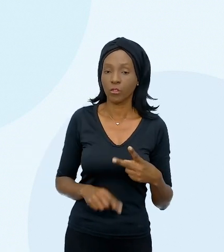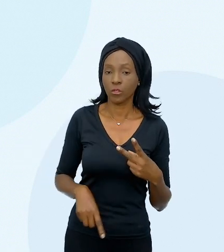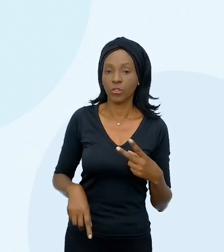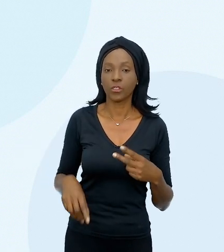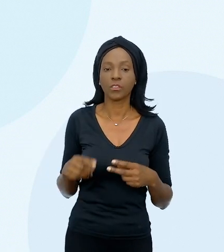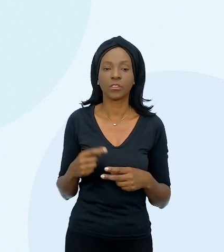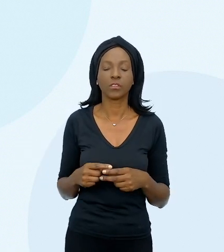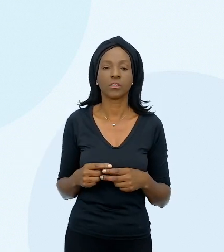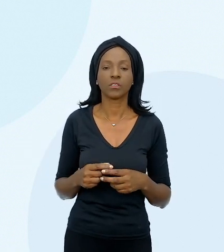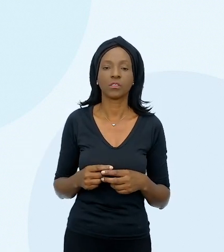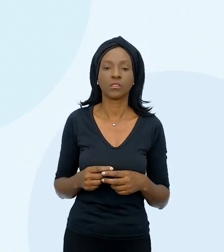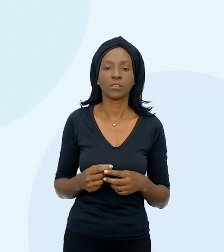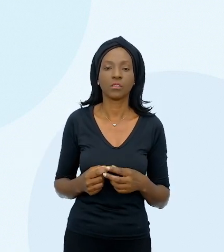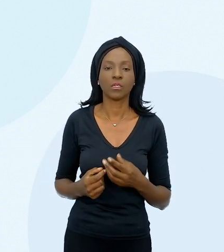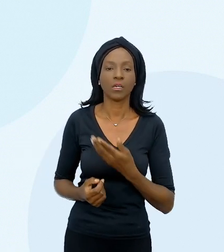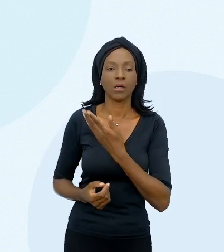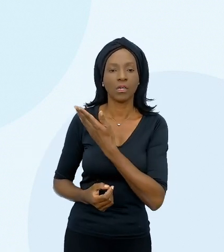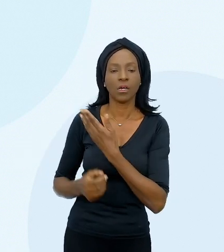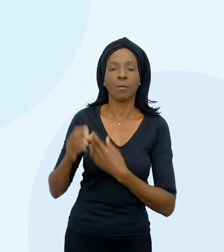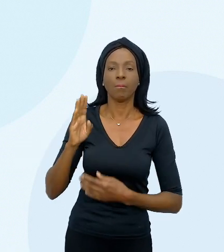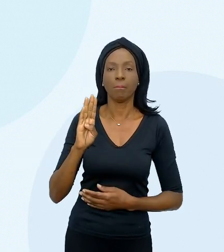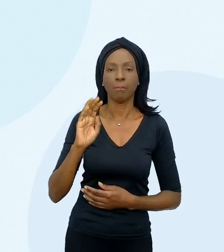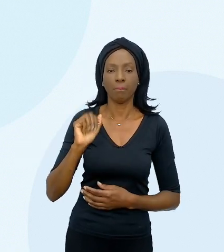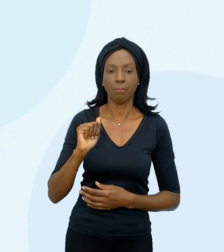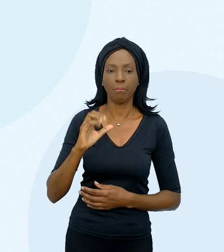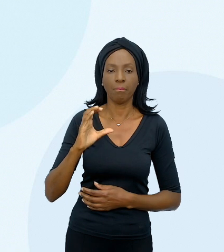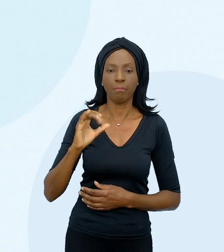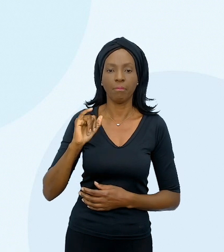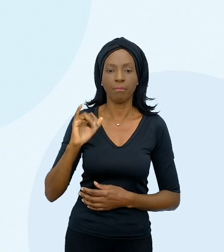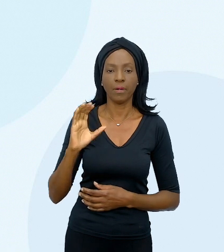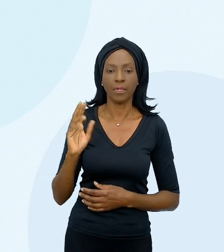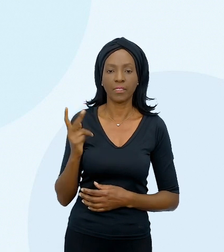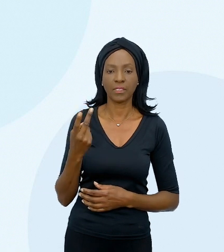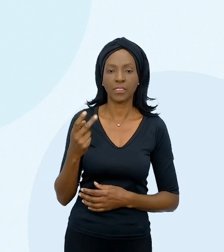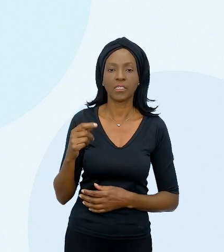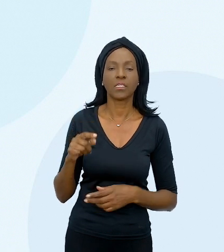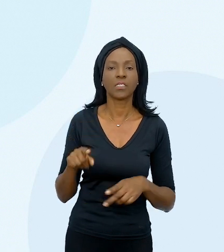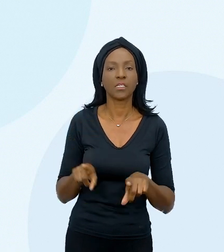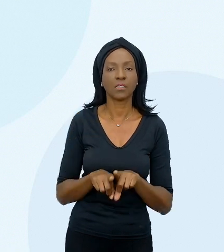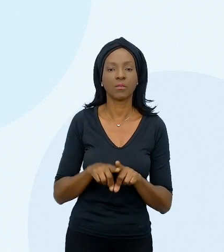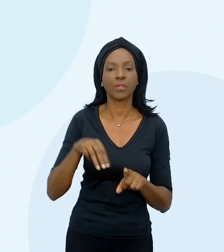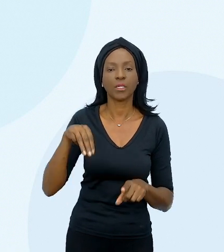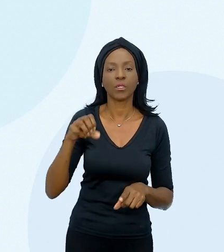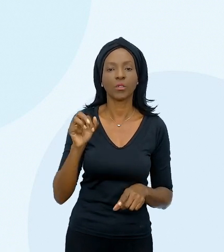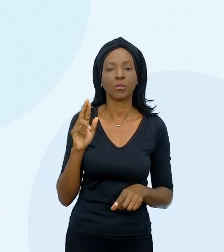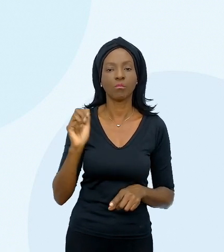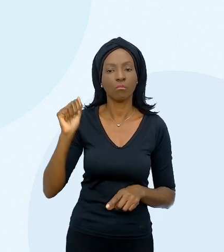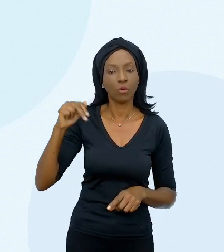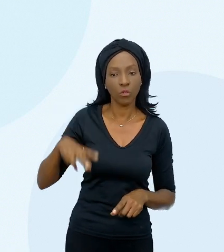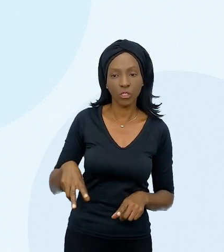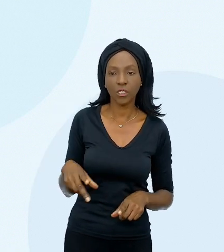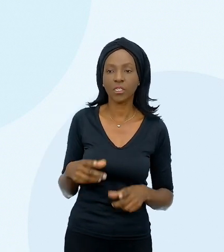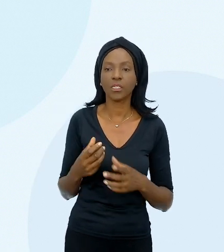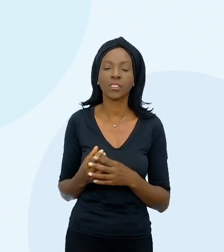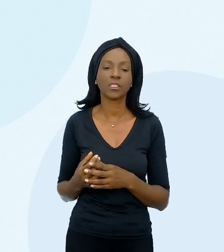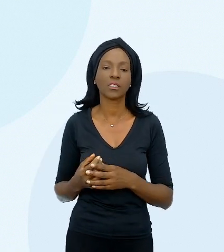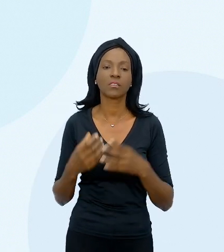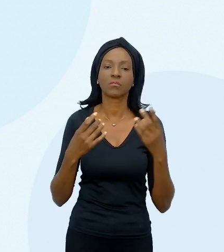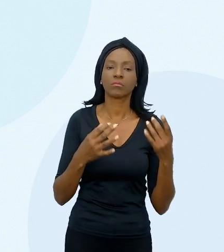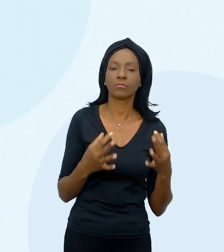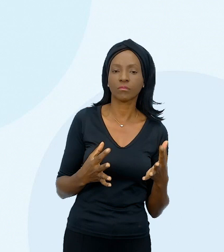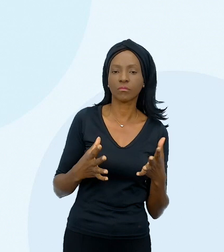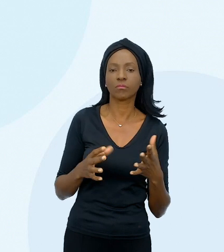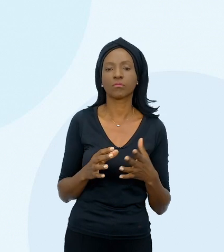a Bassic e o Moran. Eles vão explicar que metodologia ativa se caracteriza pela inter-relação entre